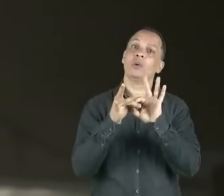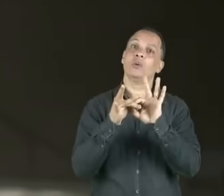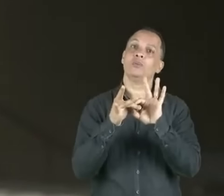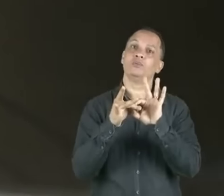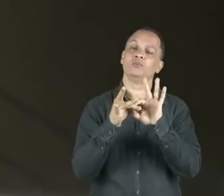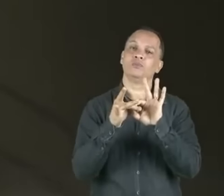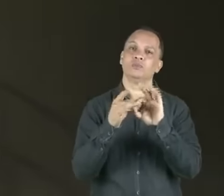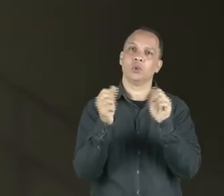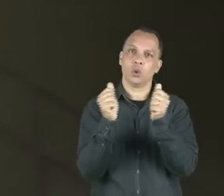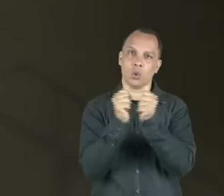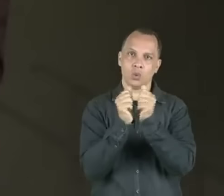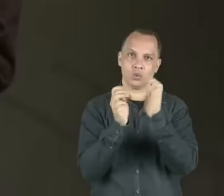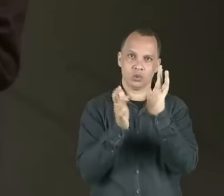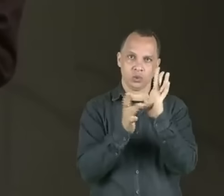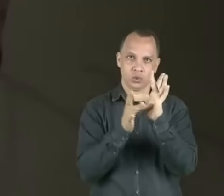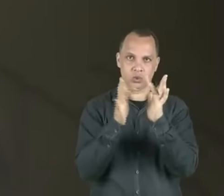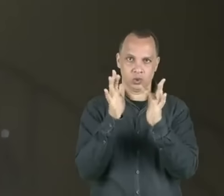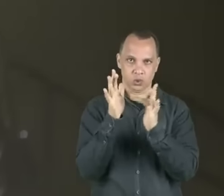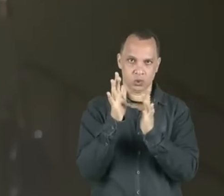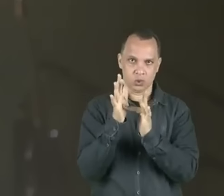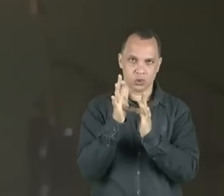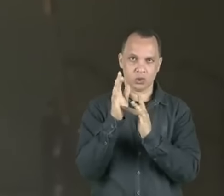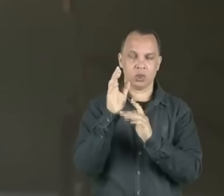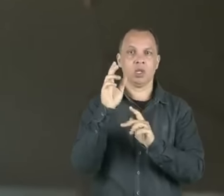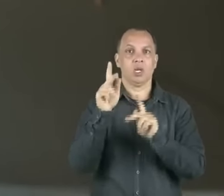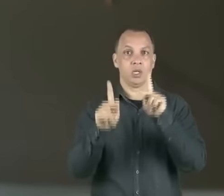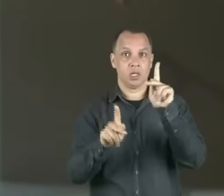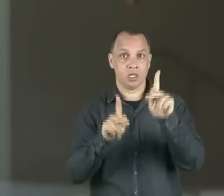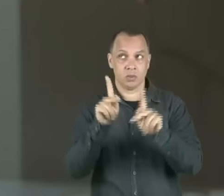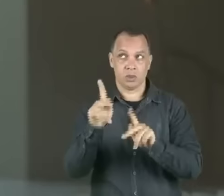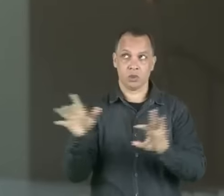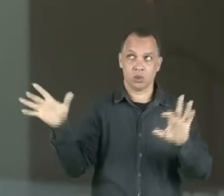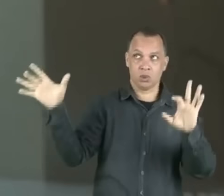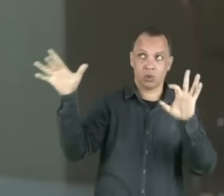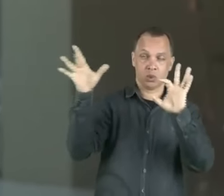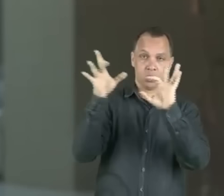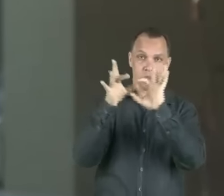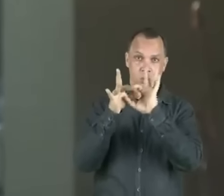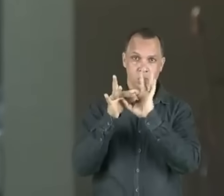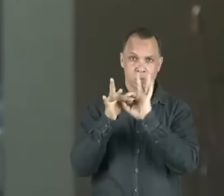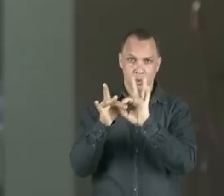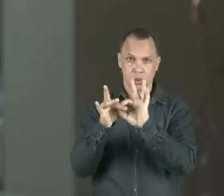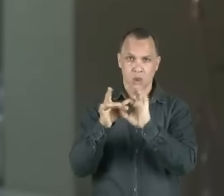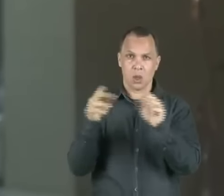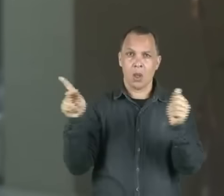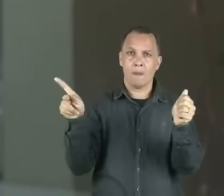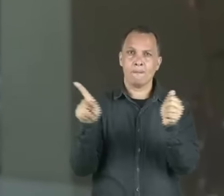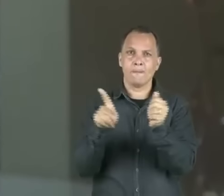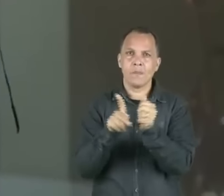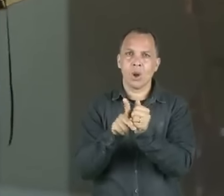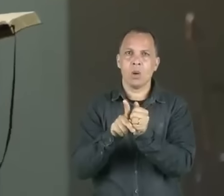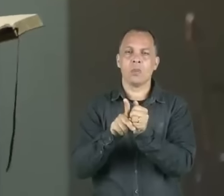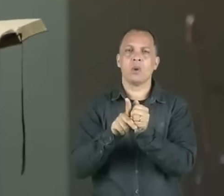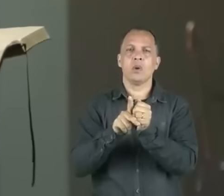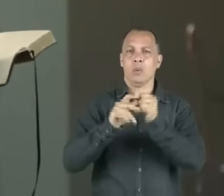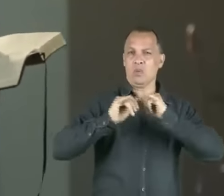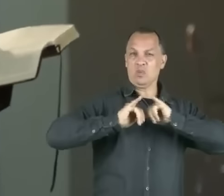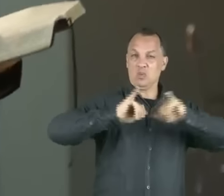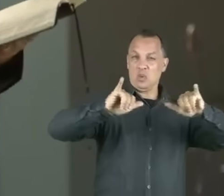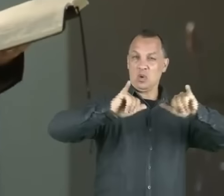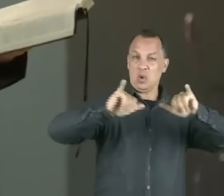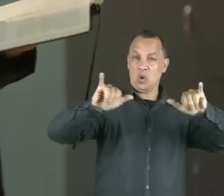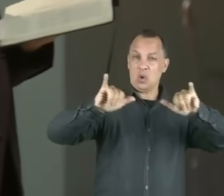comunhão daqueles que em voltam a Jesus como senhor é um no sáculo para principados e as